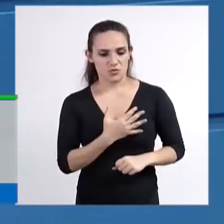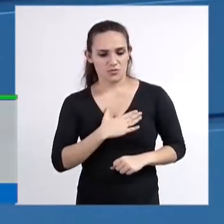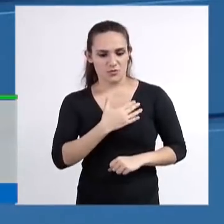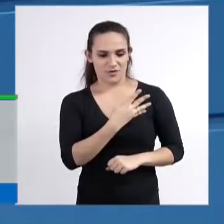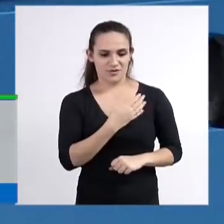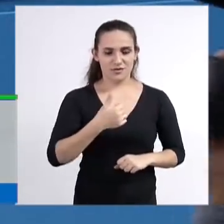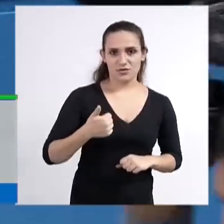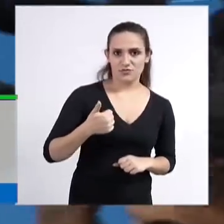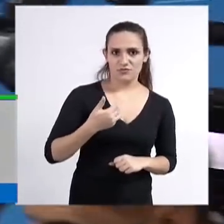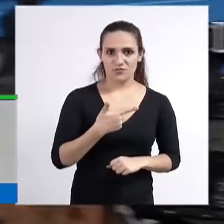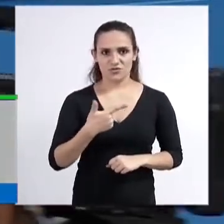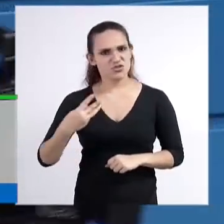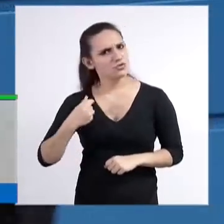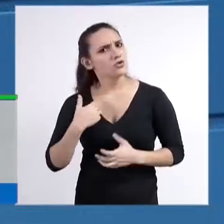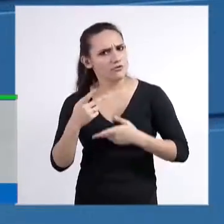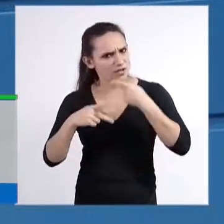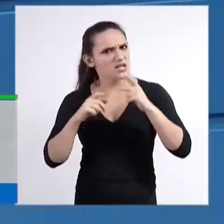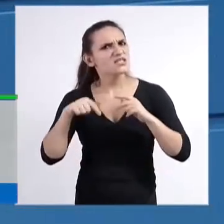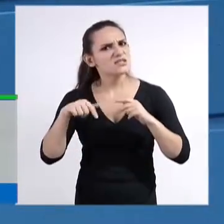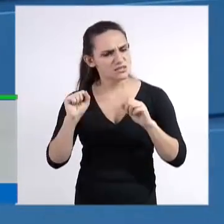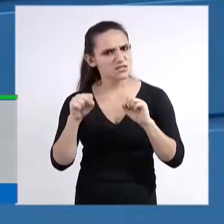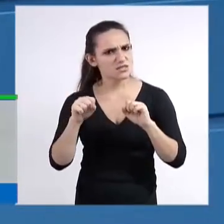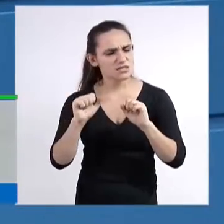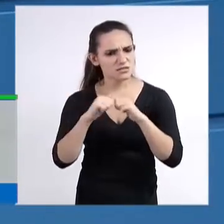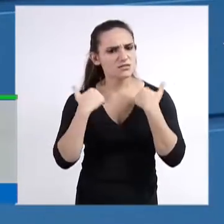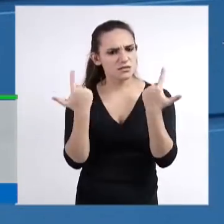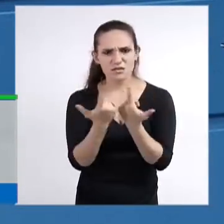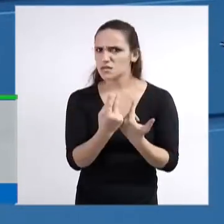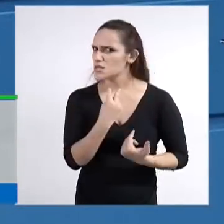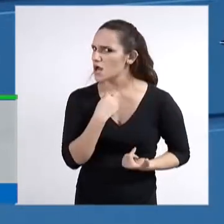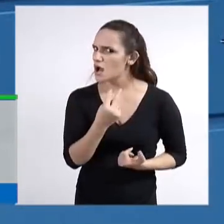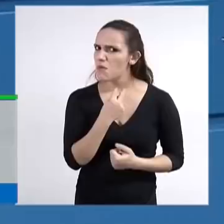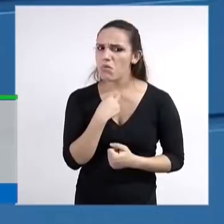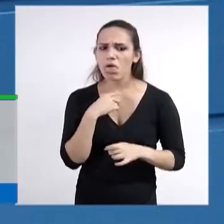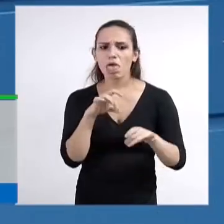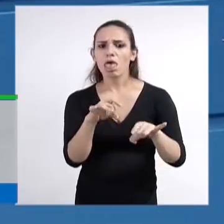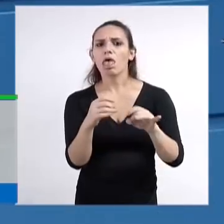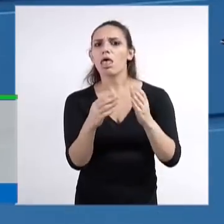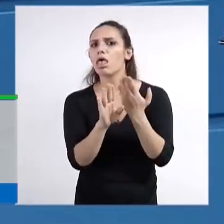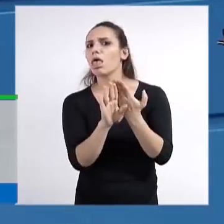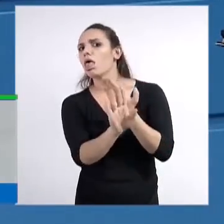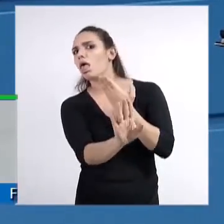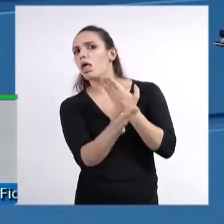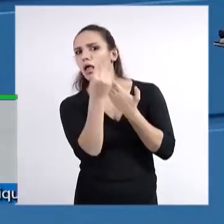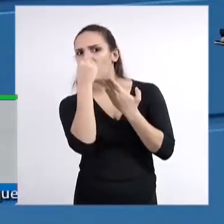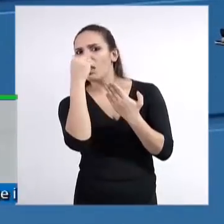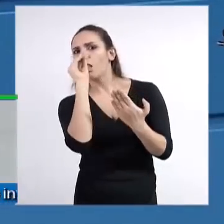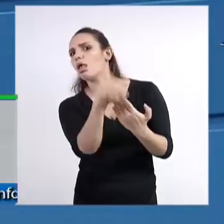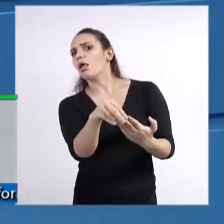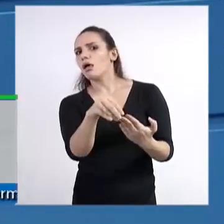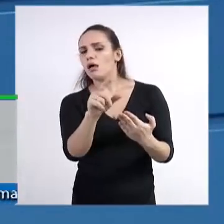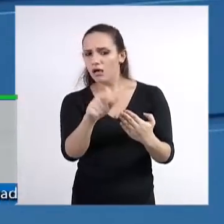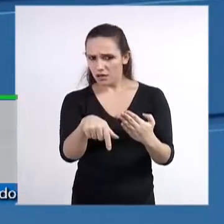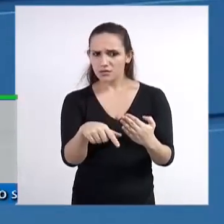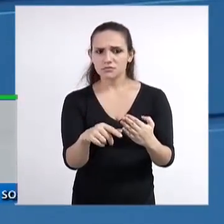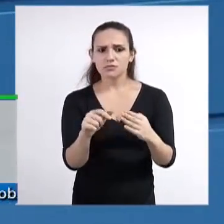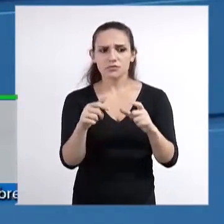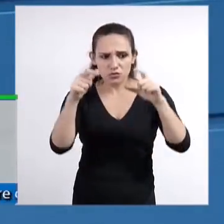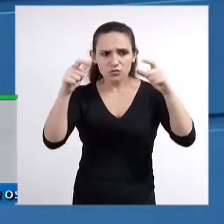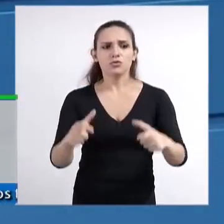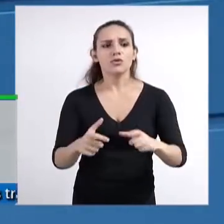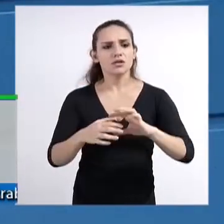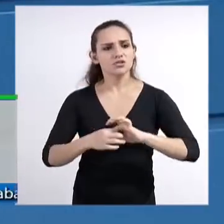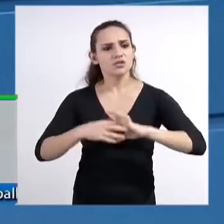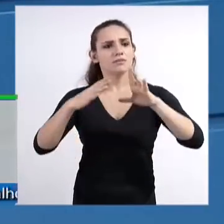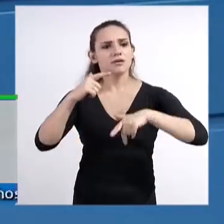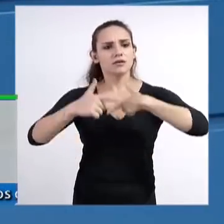e dizer que a Assembleia Legislativa não pode, num debate dessa natureza, numa casa democrática, como é o espaço da